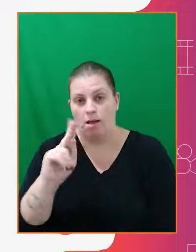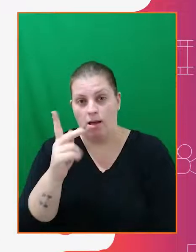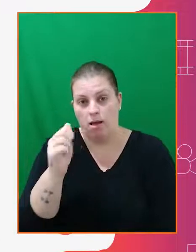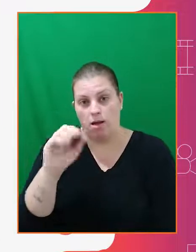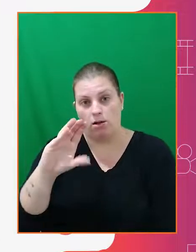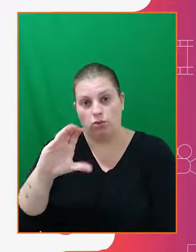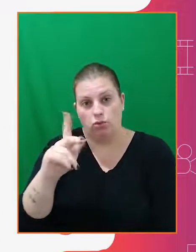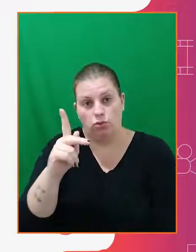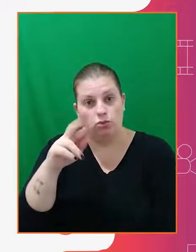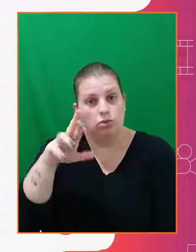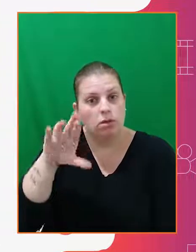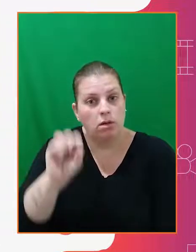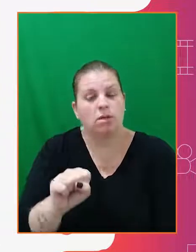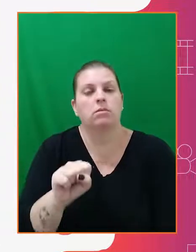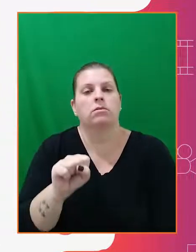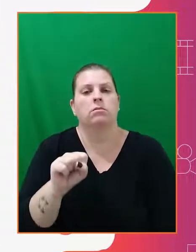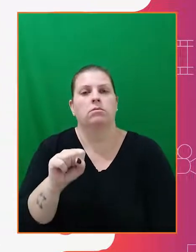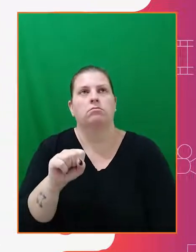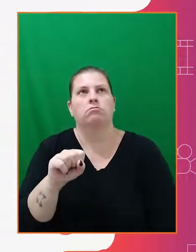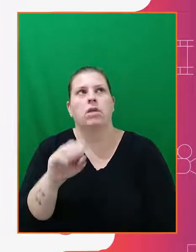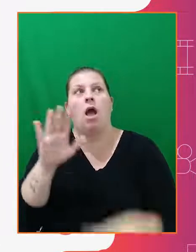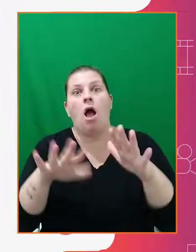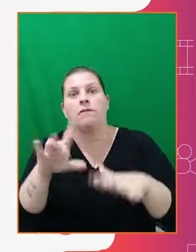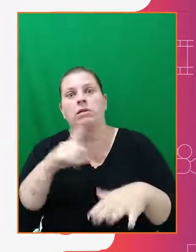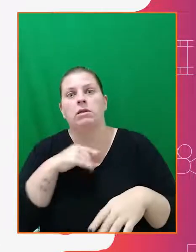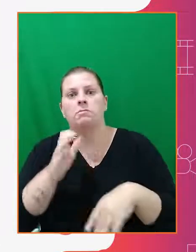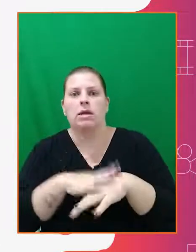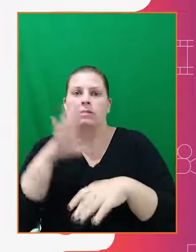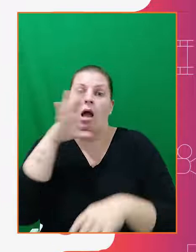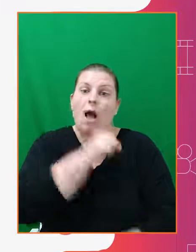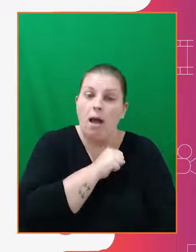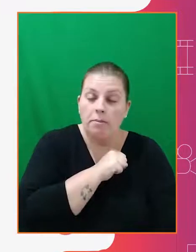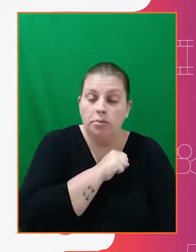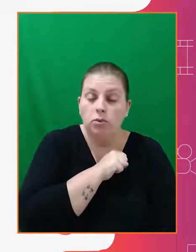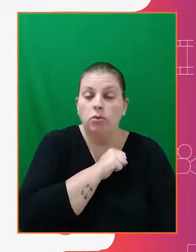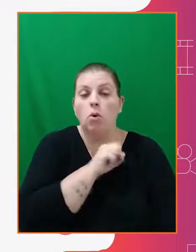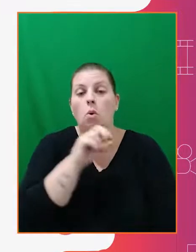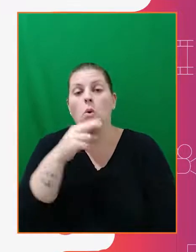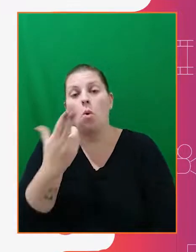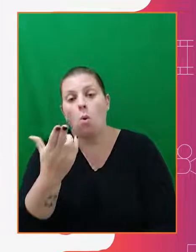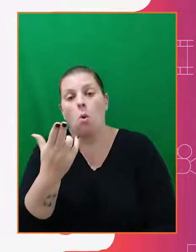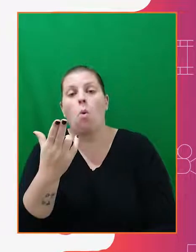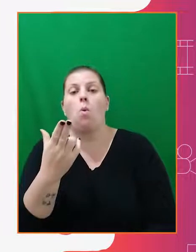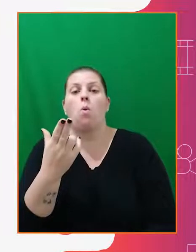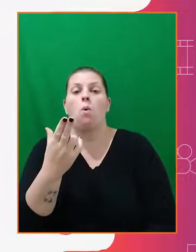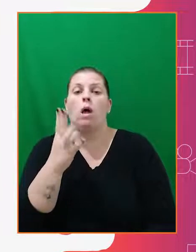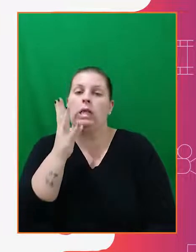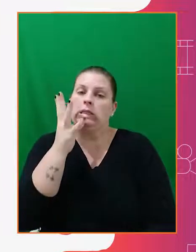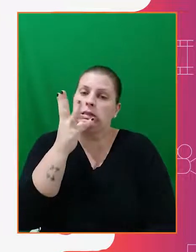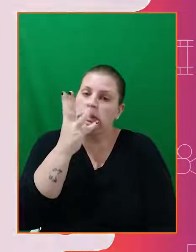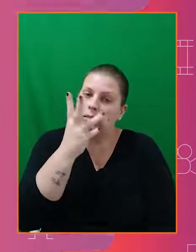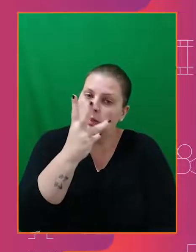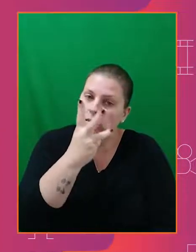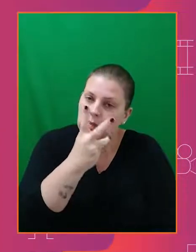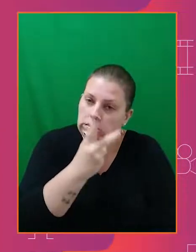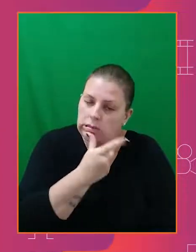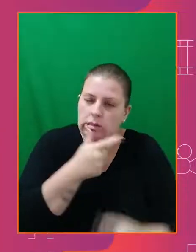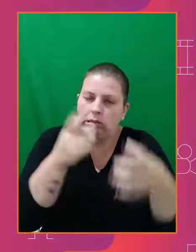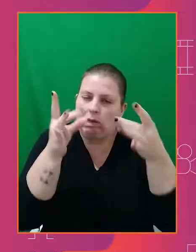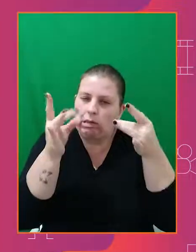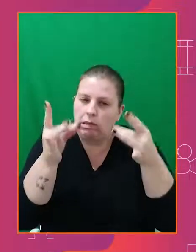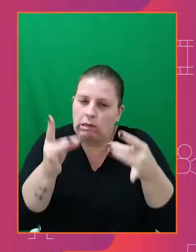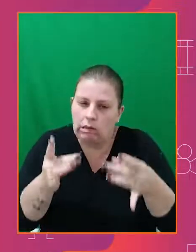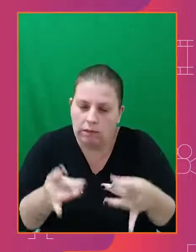Seja em trabalhos mais rápidos, como a arte de conceito, ou seja em trabalhos mais demorados e detalhados.